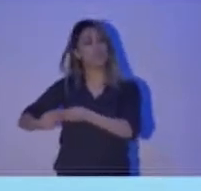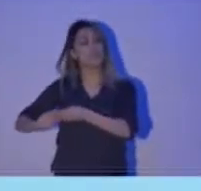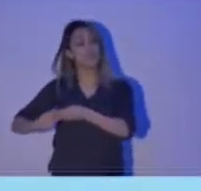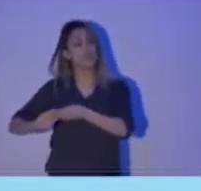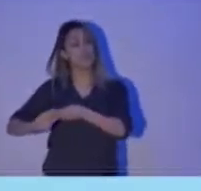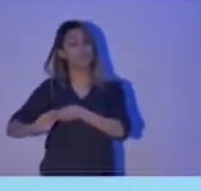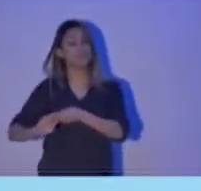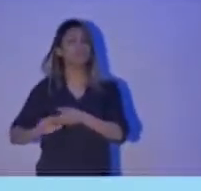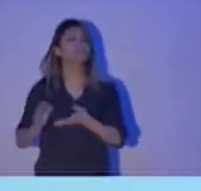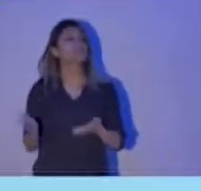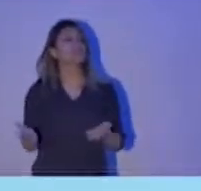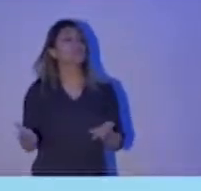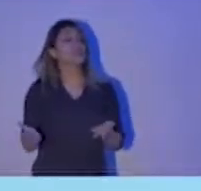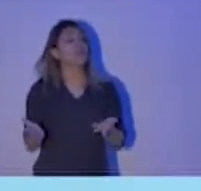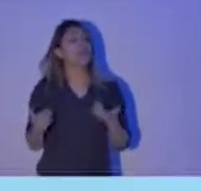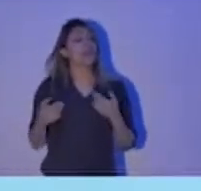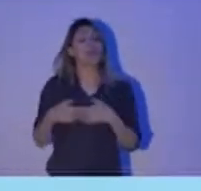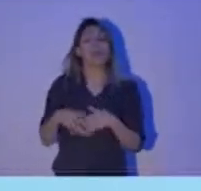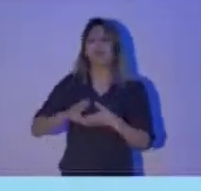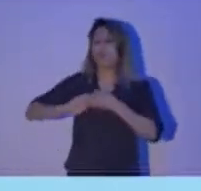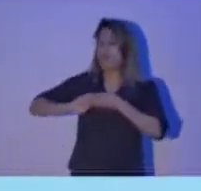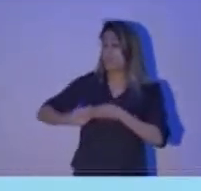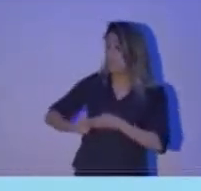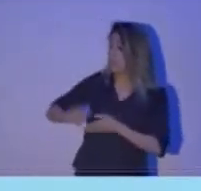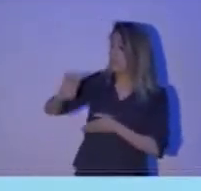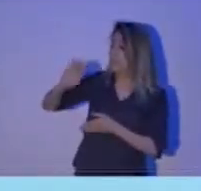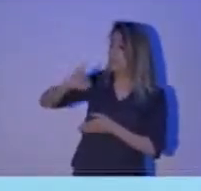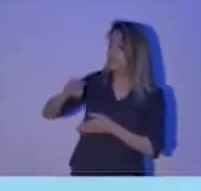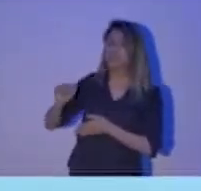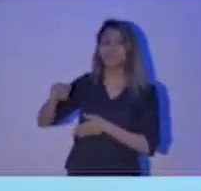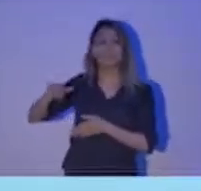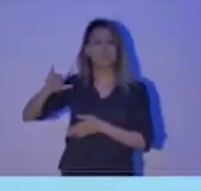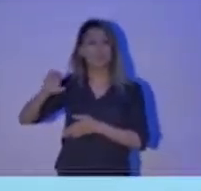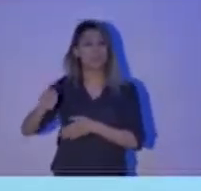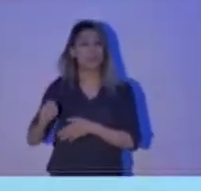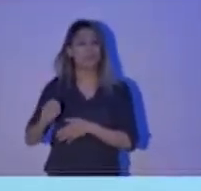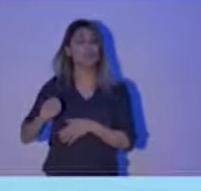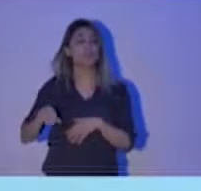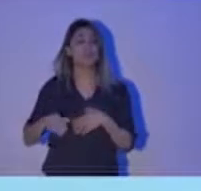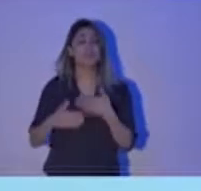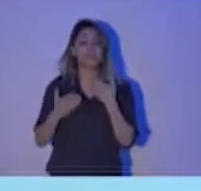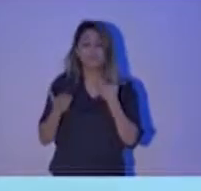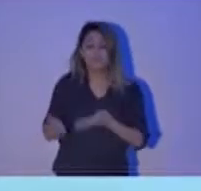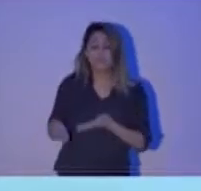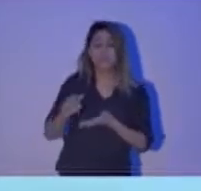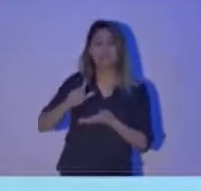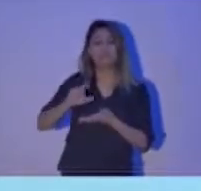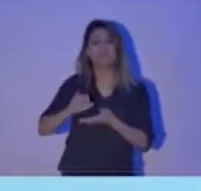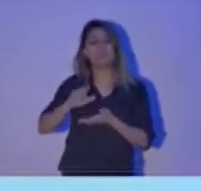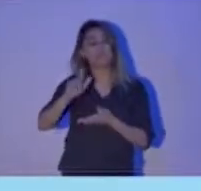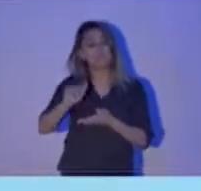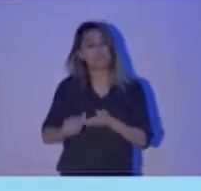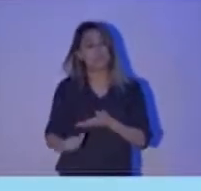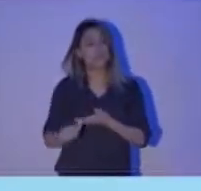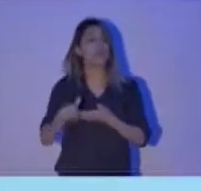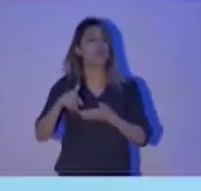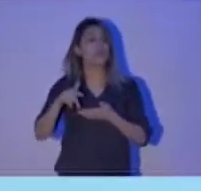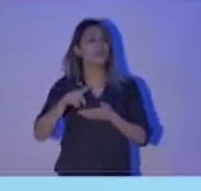Educação. Quero cumprimentar a Leila e todos os secretários estaduais de educação, que leve o